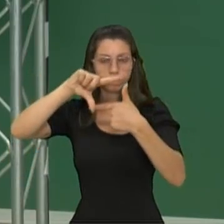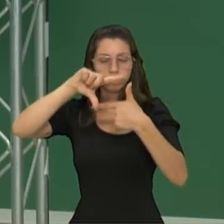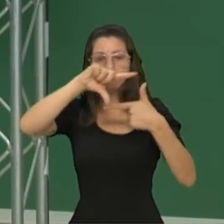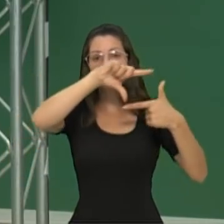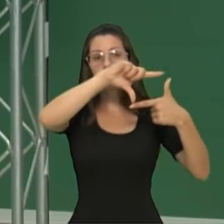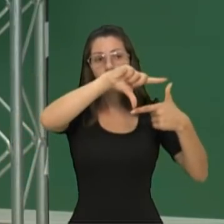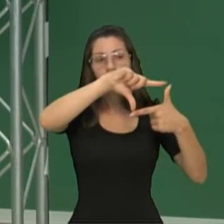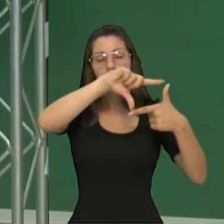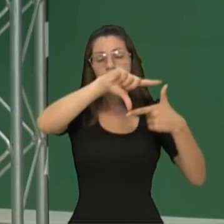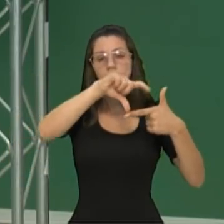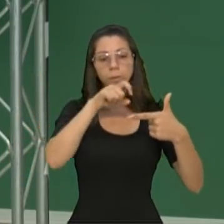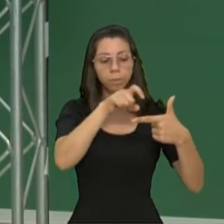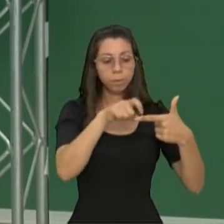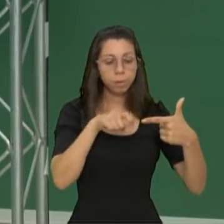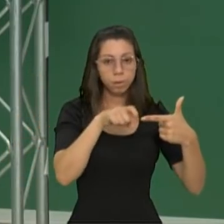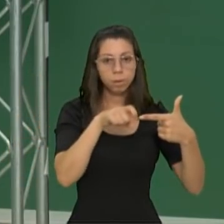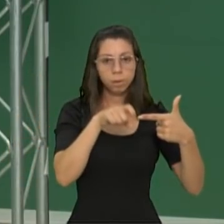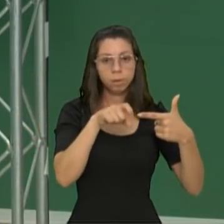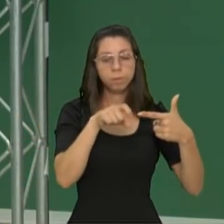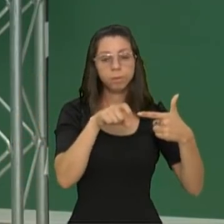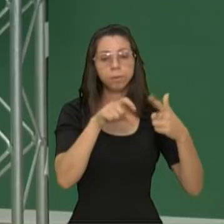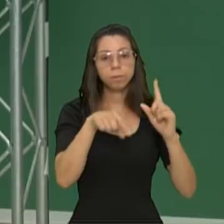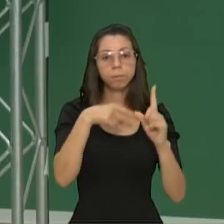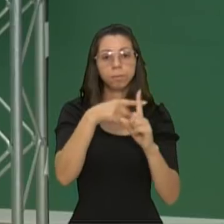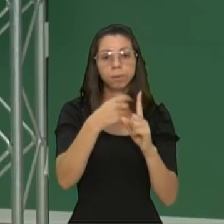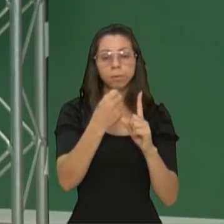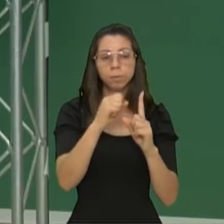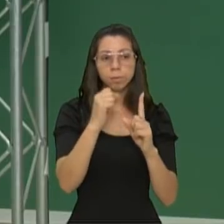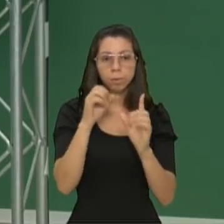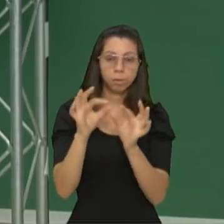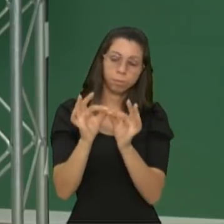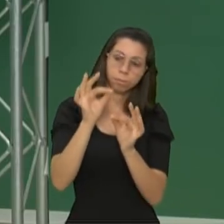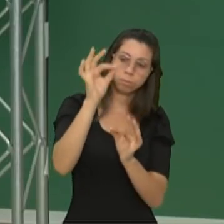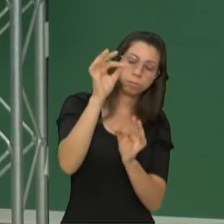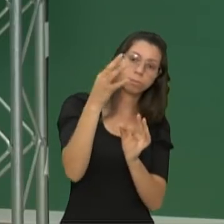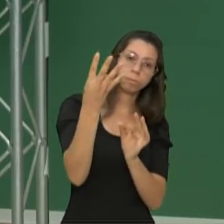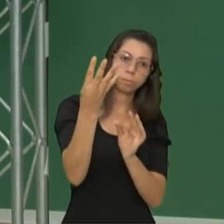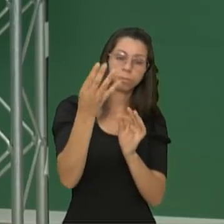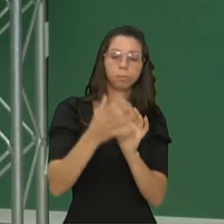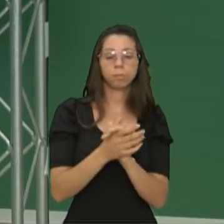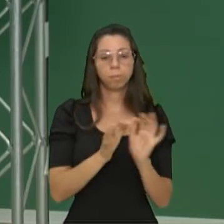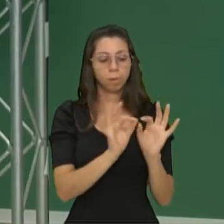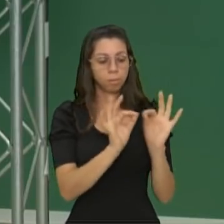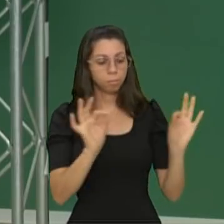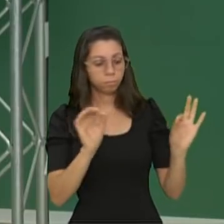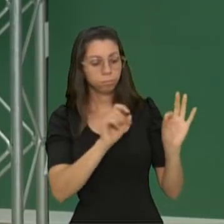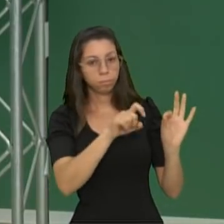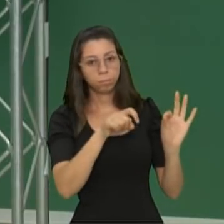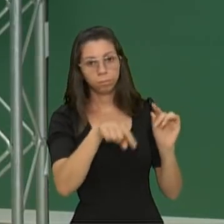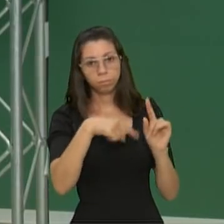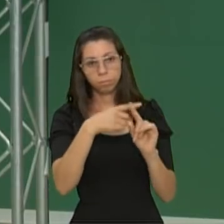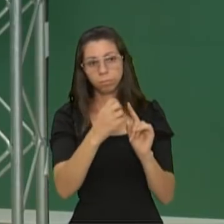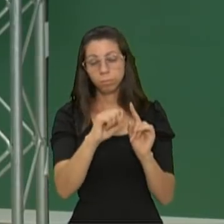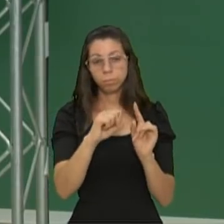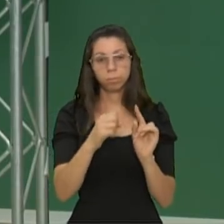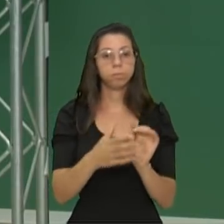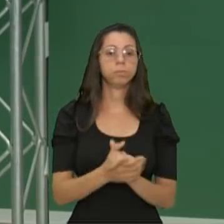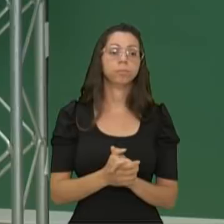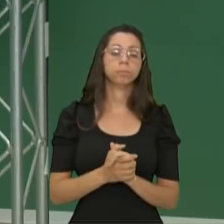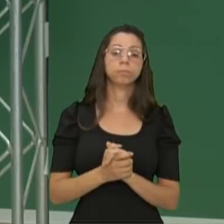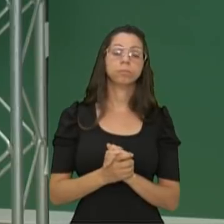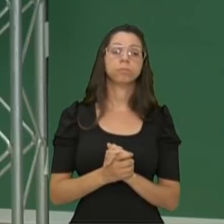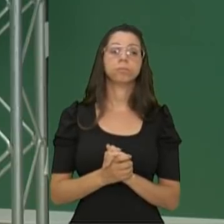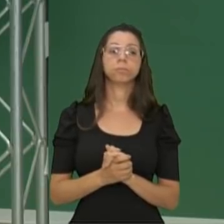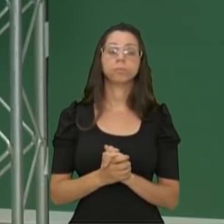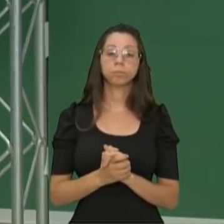mais 8 e a altura do retângulo é 4. Então, ele tem altura de 4 e comprimento de x mais 8. Qual é a medida